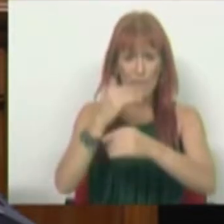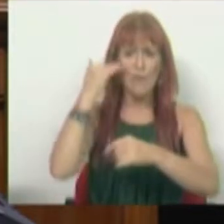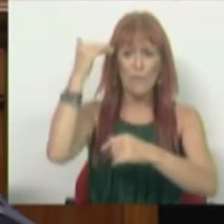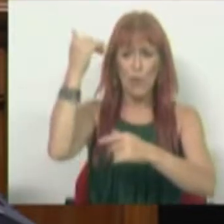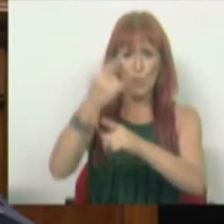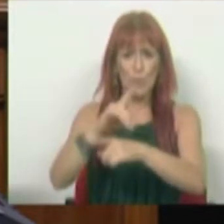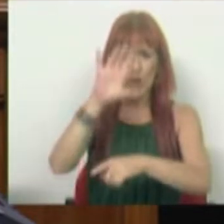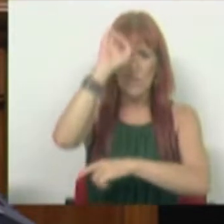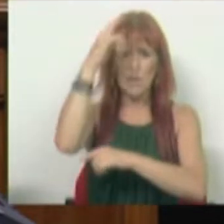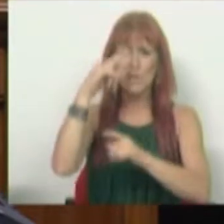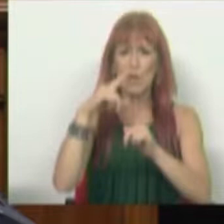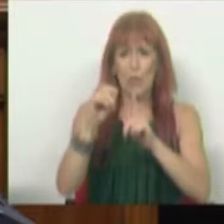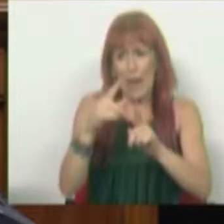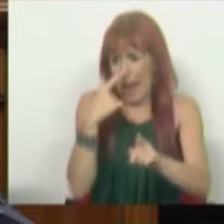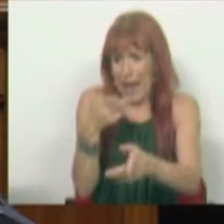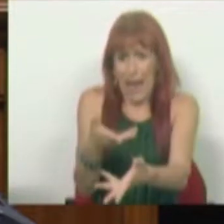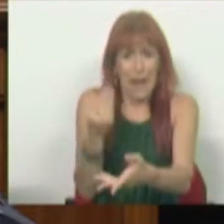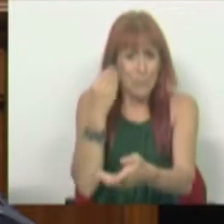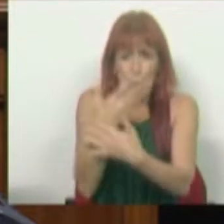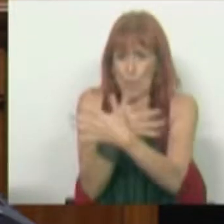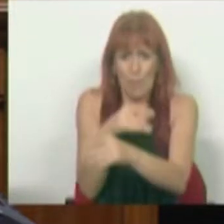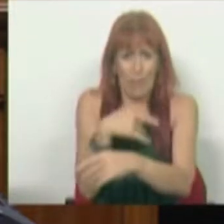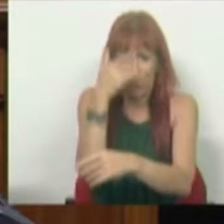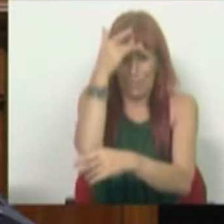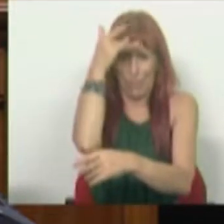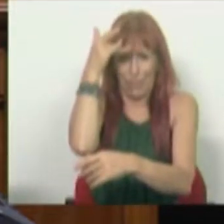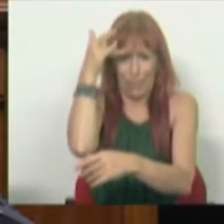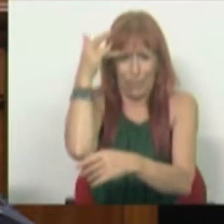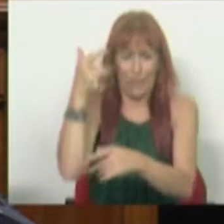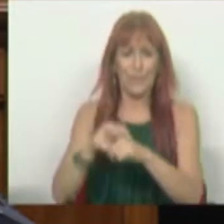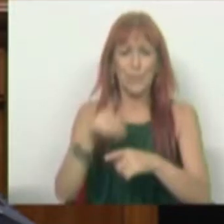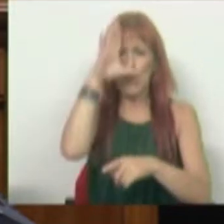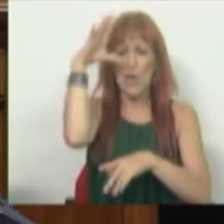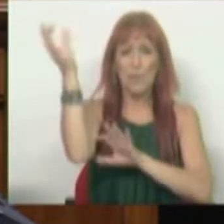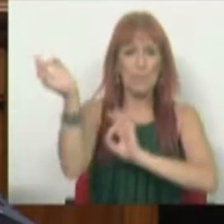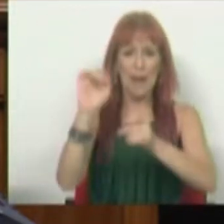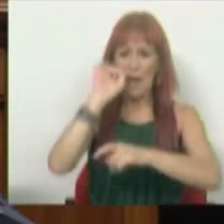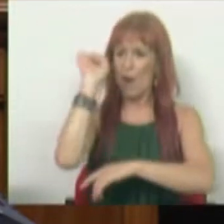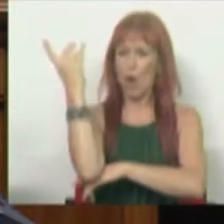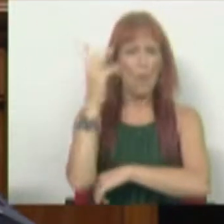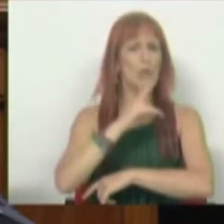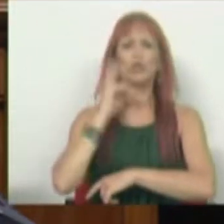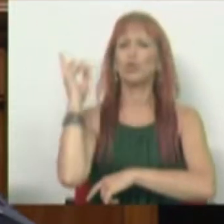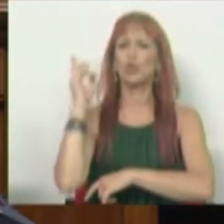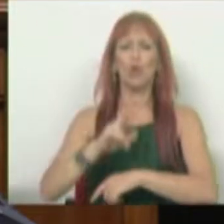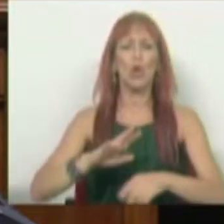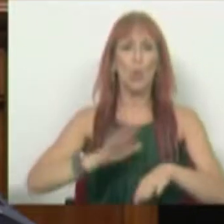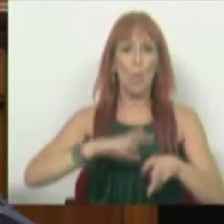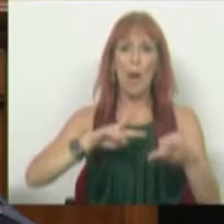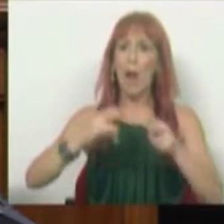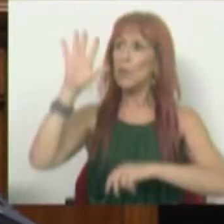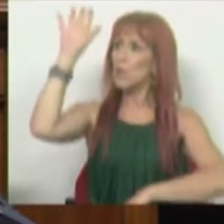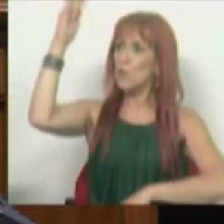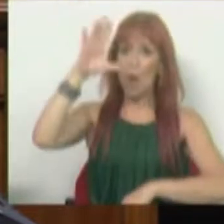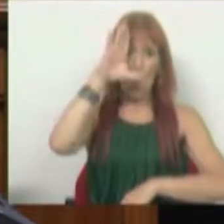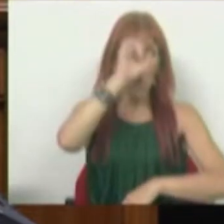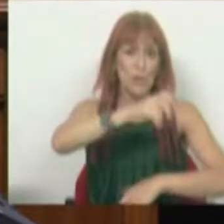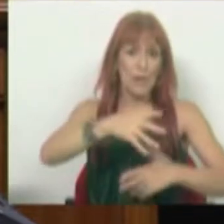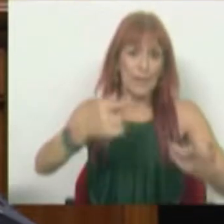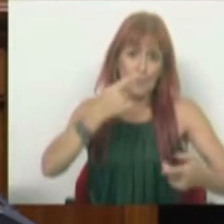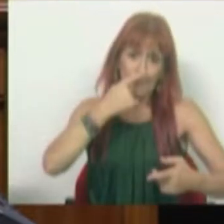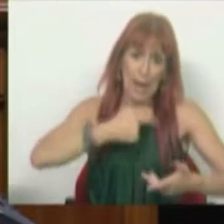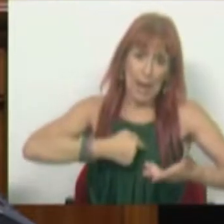o eucalipto é uma espécie dessas. E desse ponto de vista, um Estado que não prepara a floresta para responder às alterações climáticas é um Estado que está a